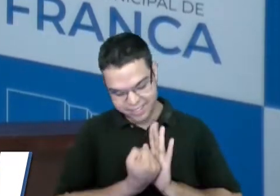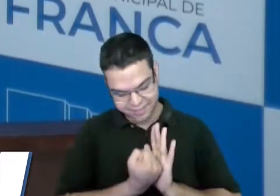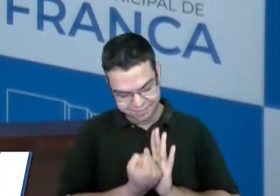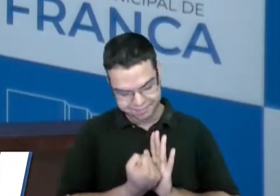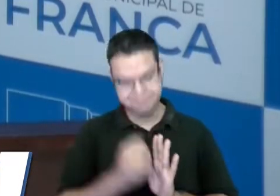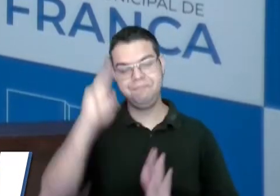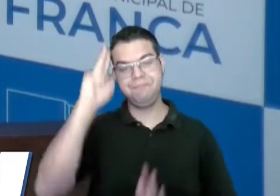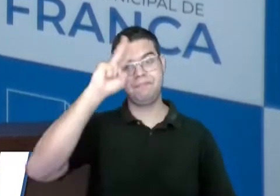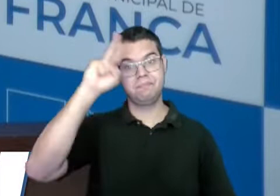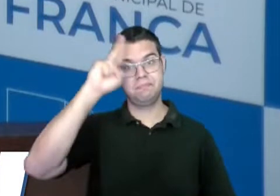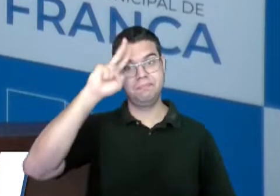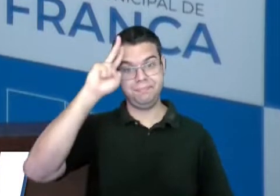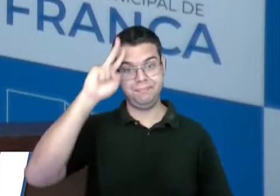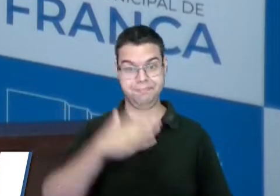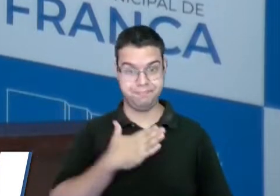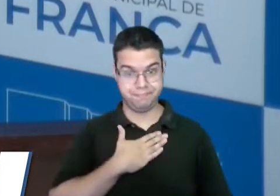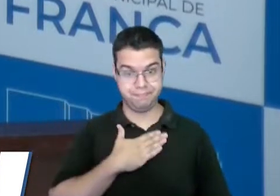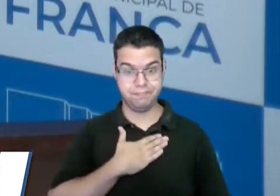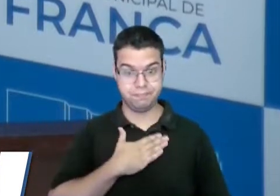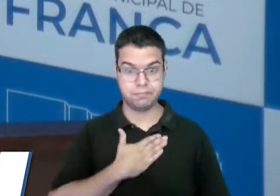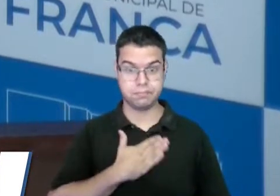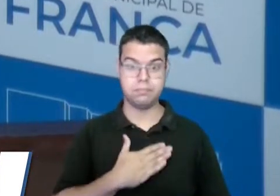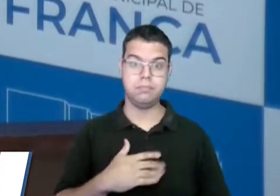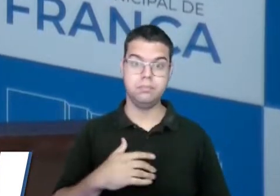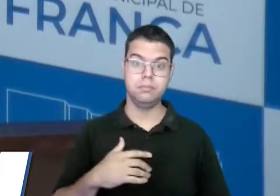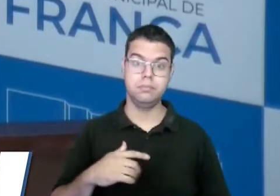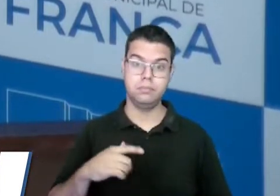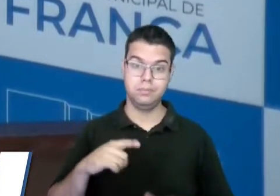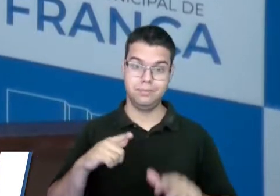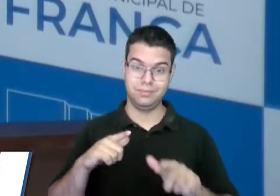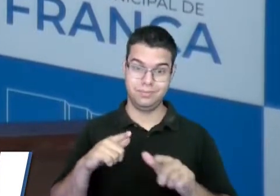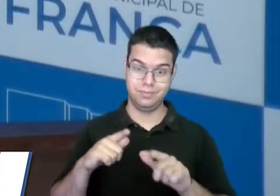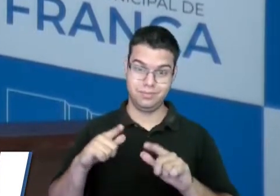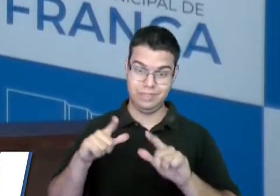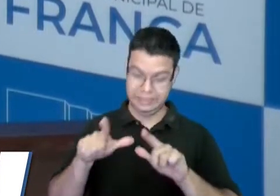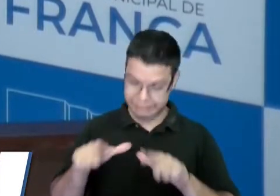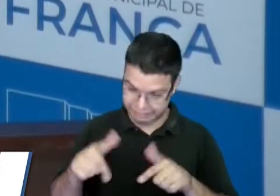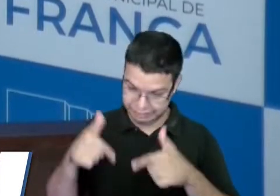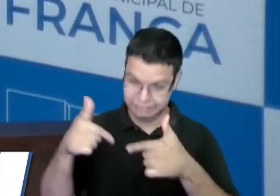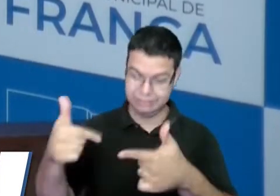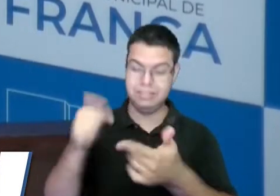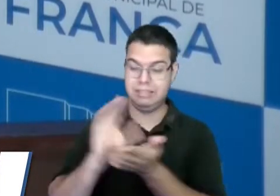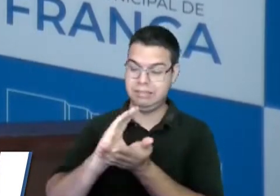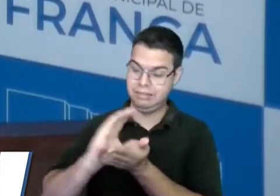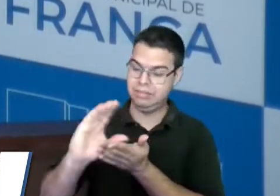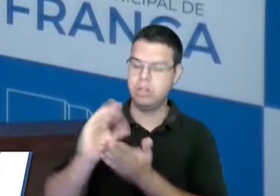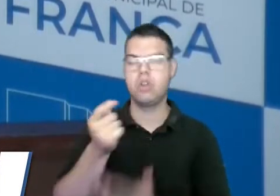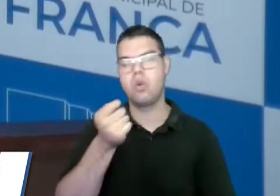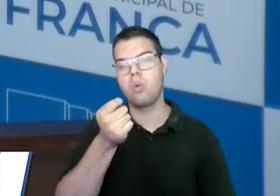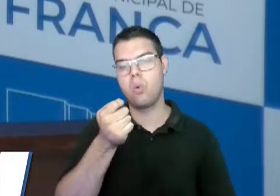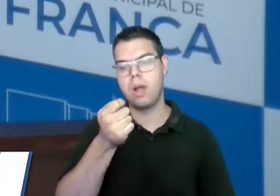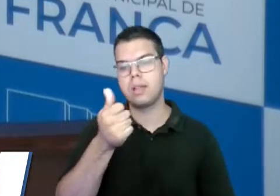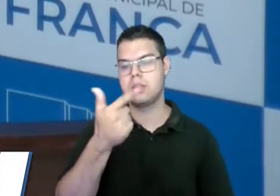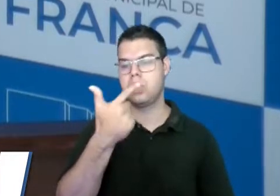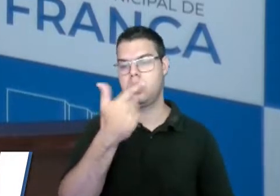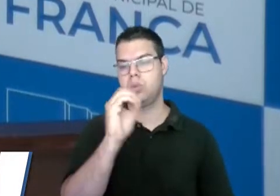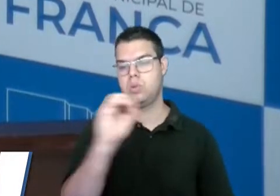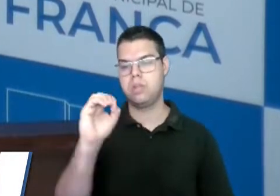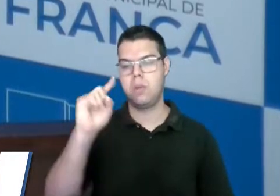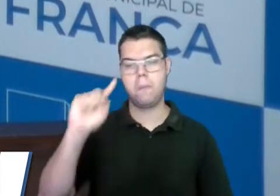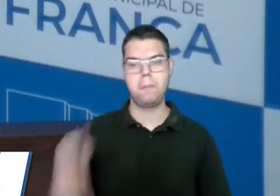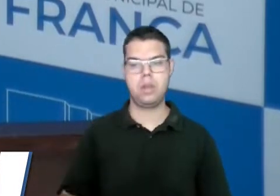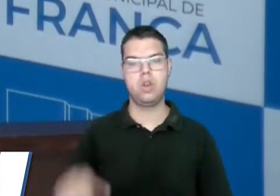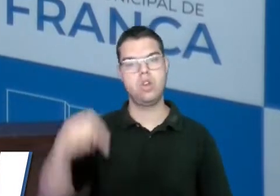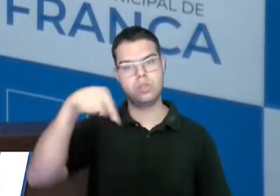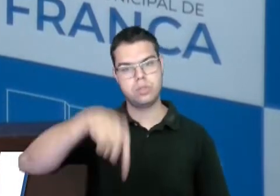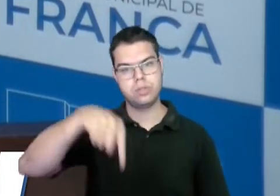historicamente, um investimento de quase 200 milhões para a nossa região. Mas antes de tudo isso, é